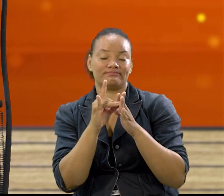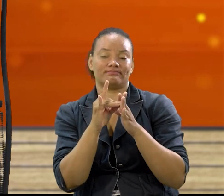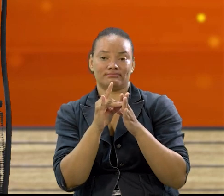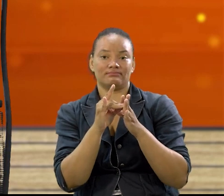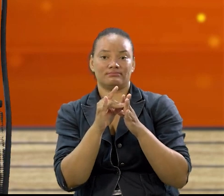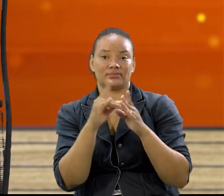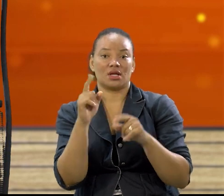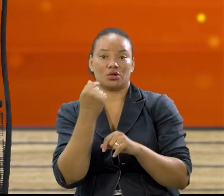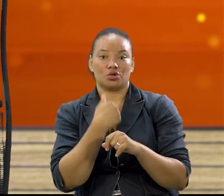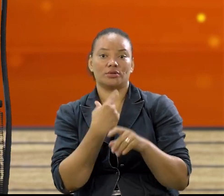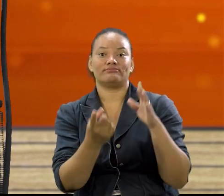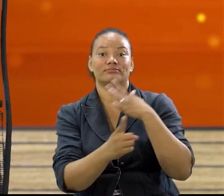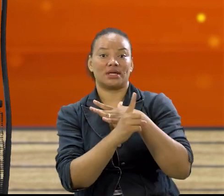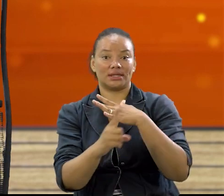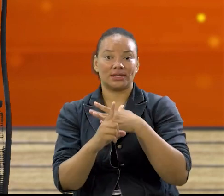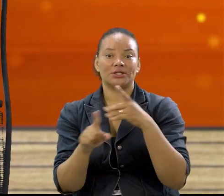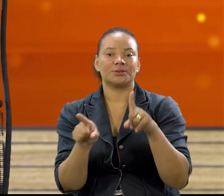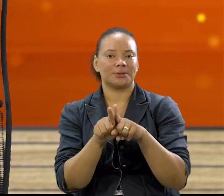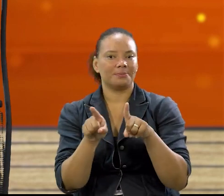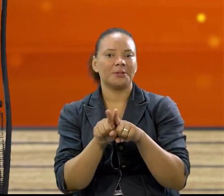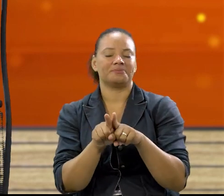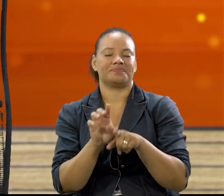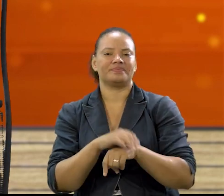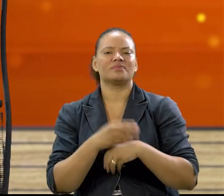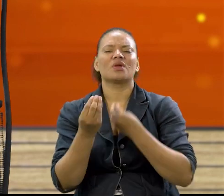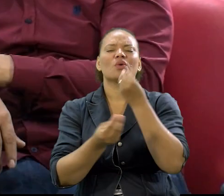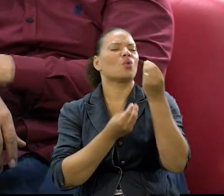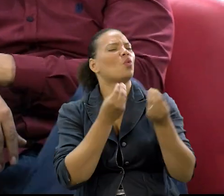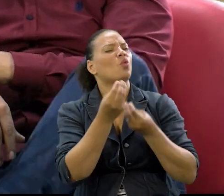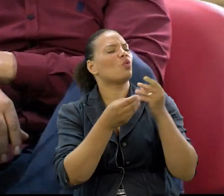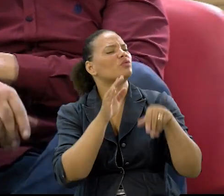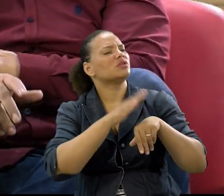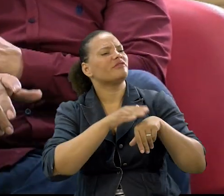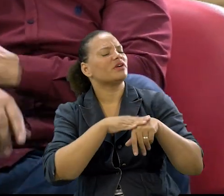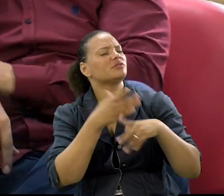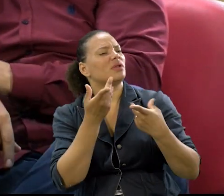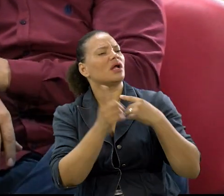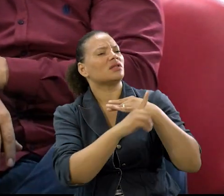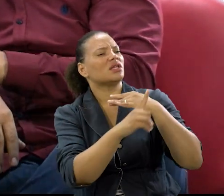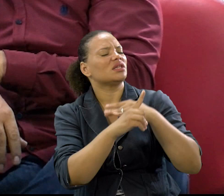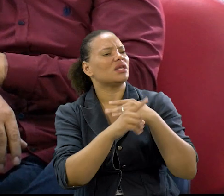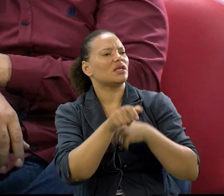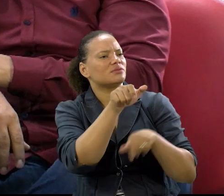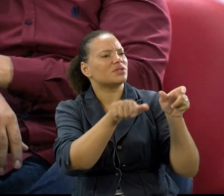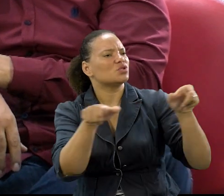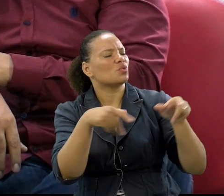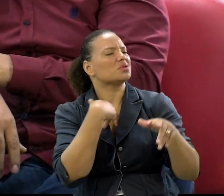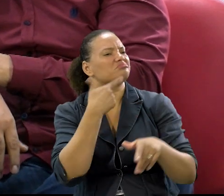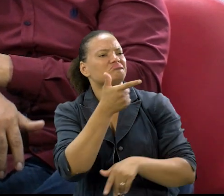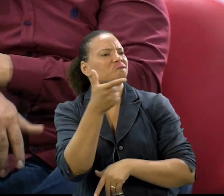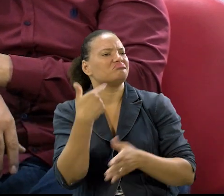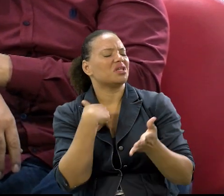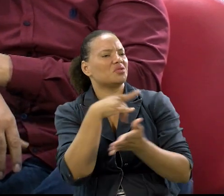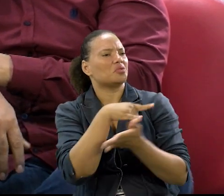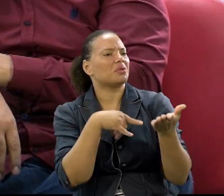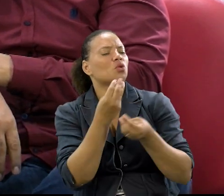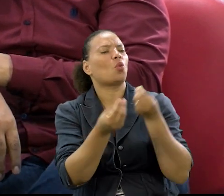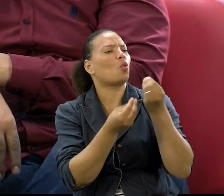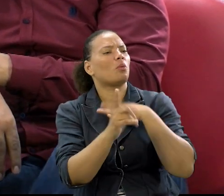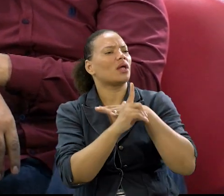eles eles acabam vindo pra gente como é que você faz para atender esse povo que chega por exemplo sem documento é na verdade